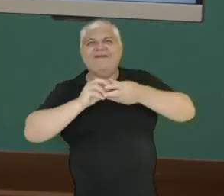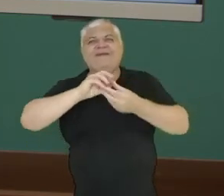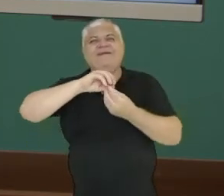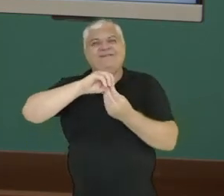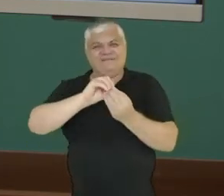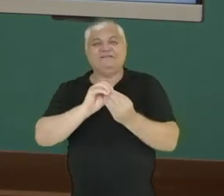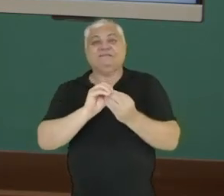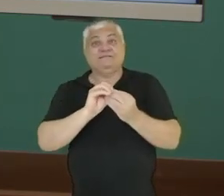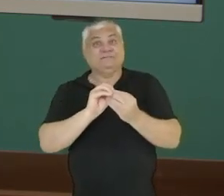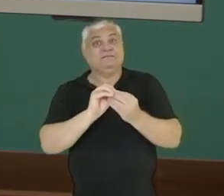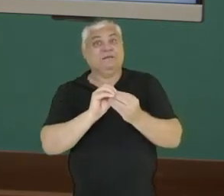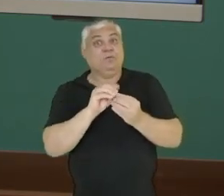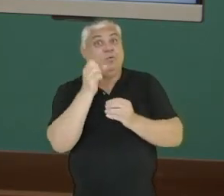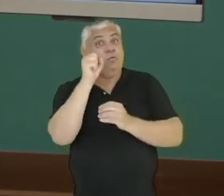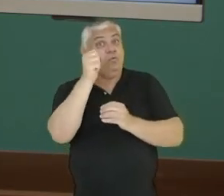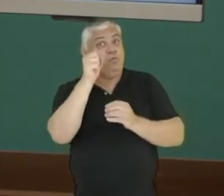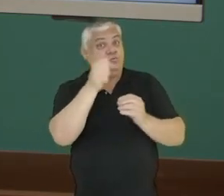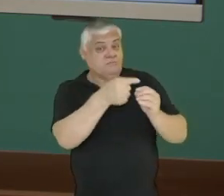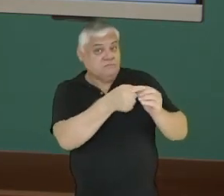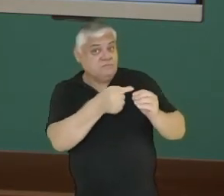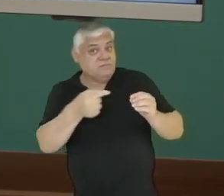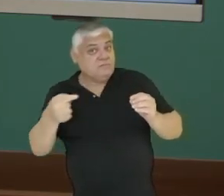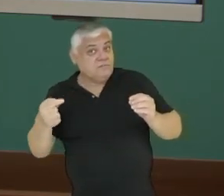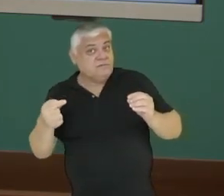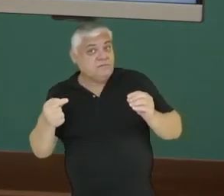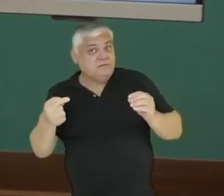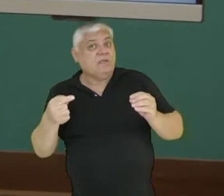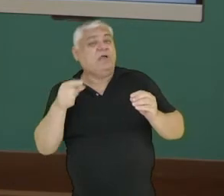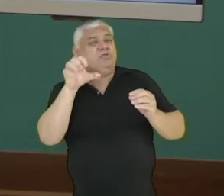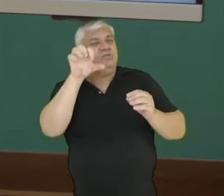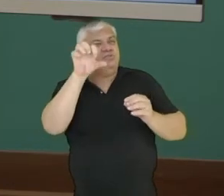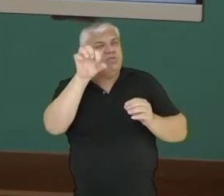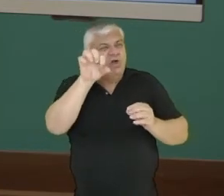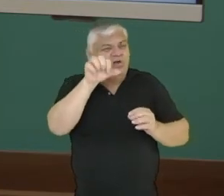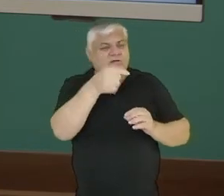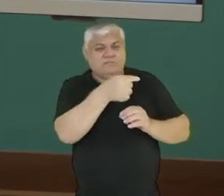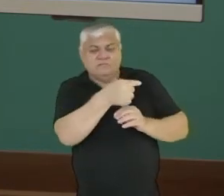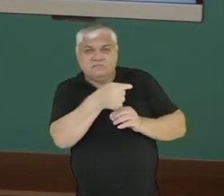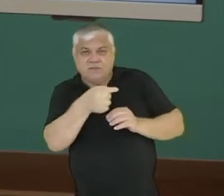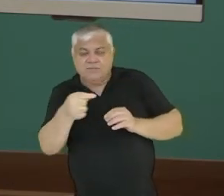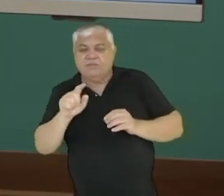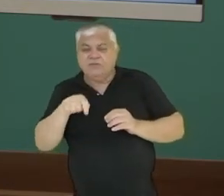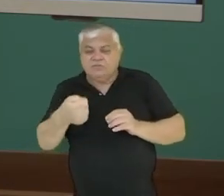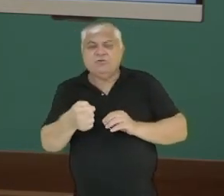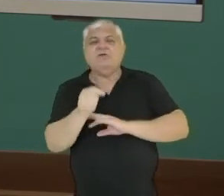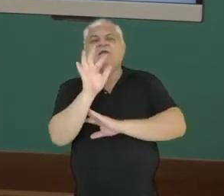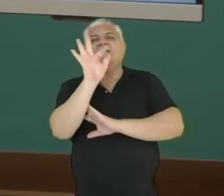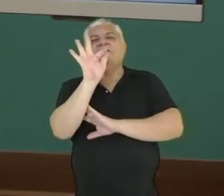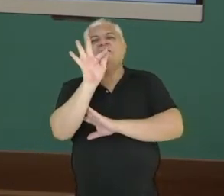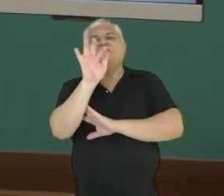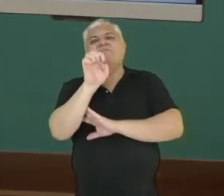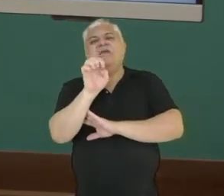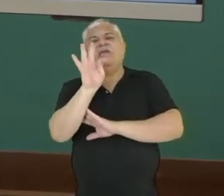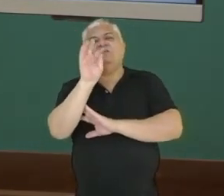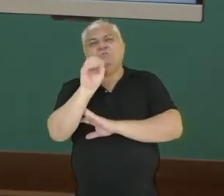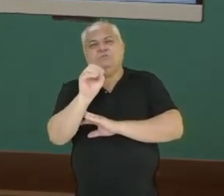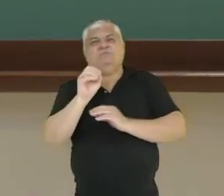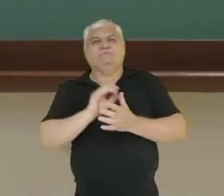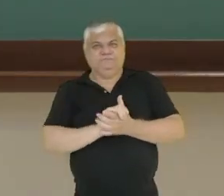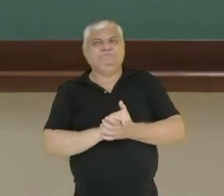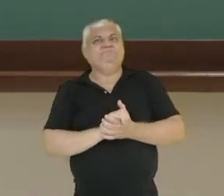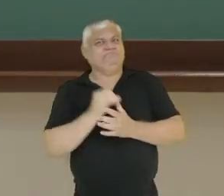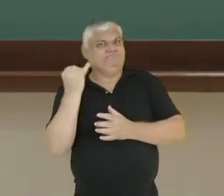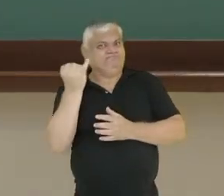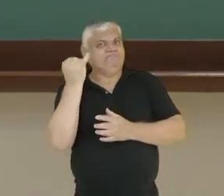Tá? A partir dessa semana, da 9ª semana, né, ele vai ser chamado de feto, ok? Isso é